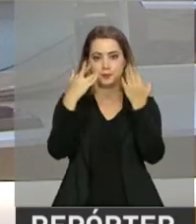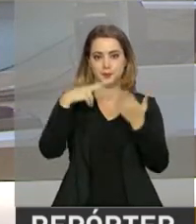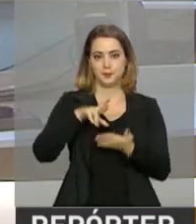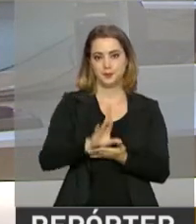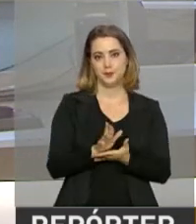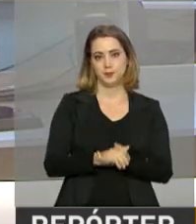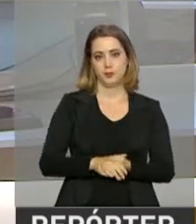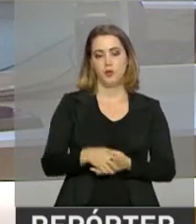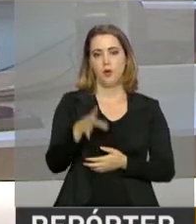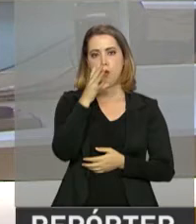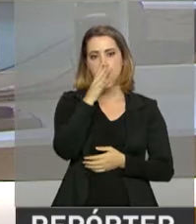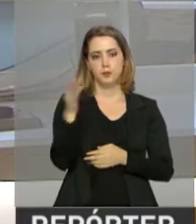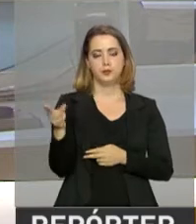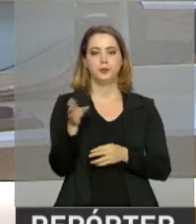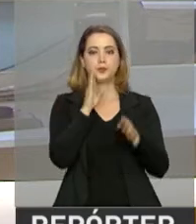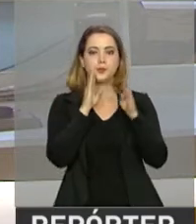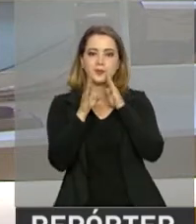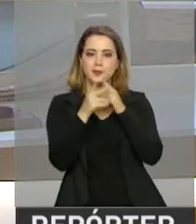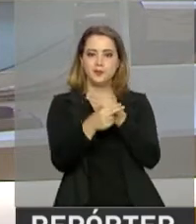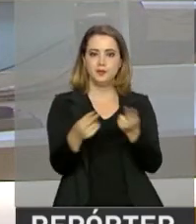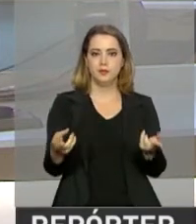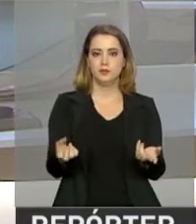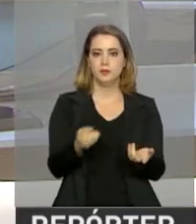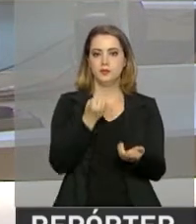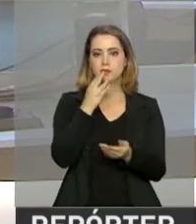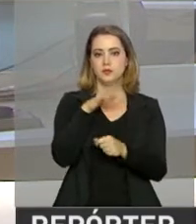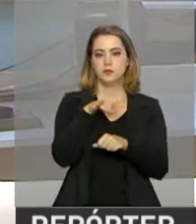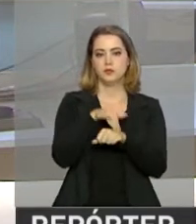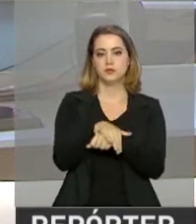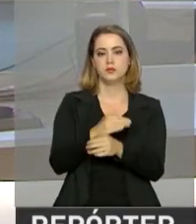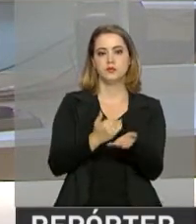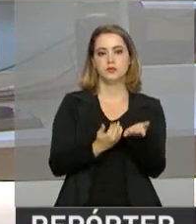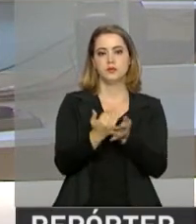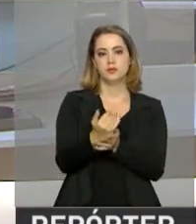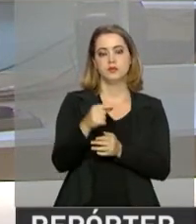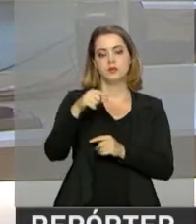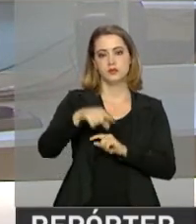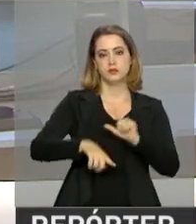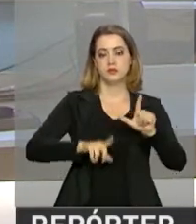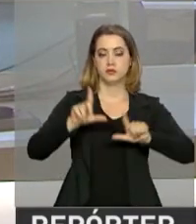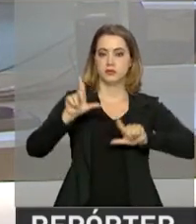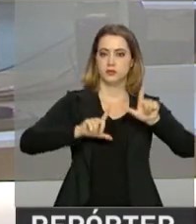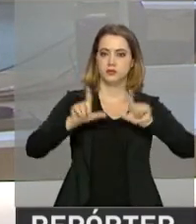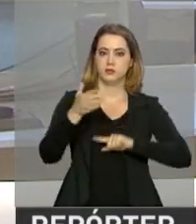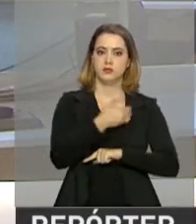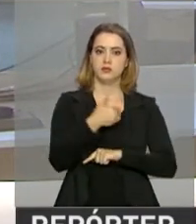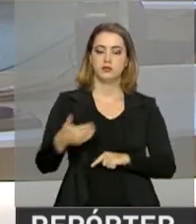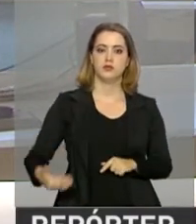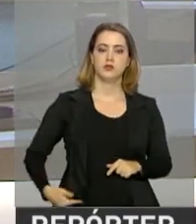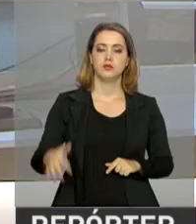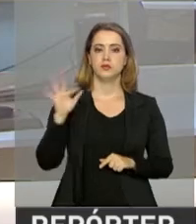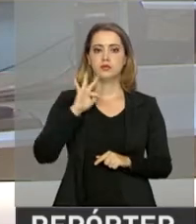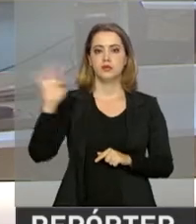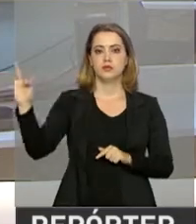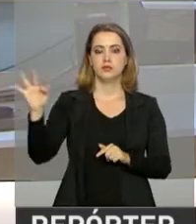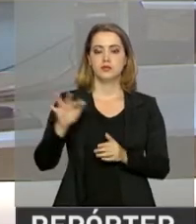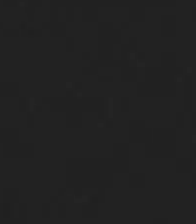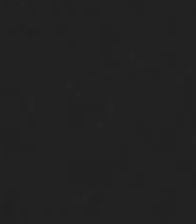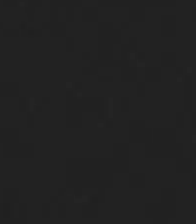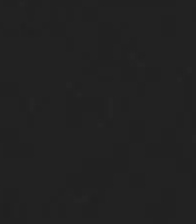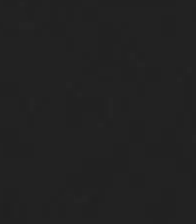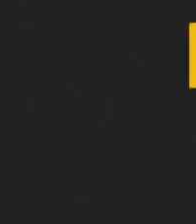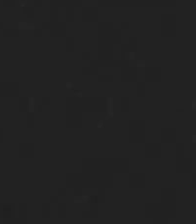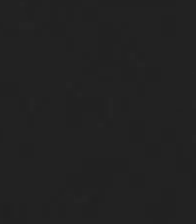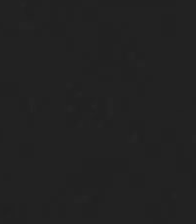acompanhe também as novidades pelas nossas redes sociais uma boa noite pra você e continue com a gente e nbr a tv do governo federal